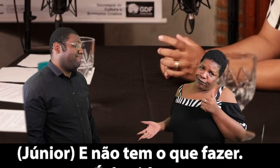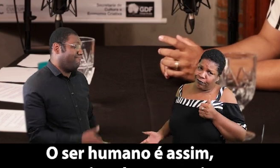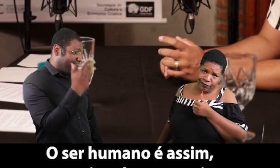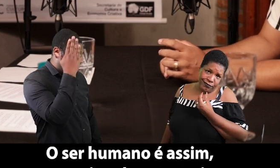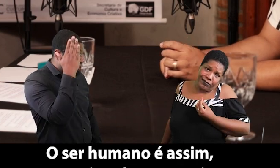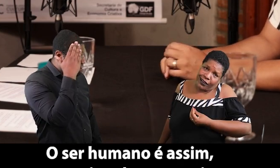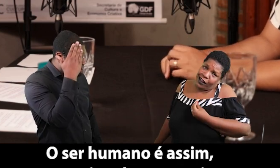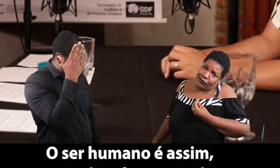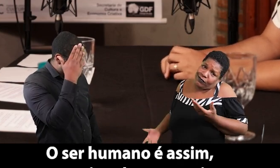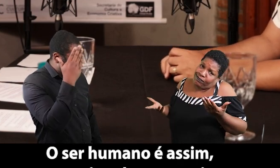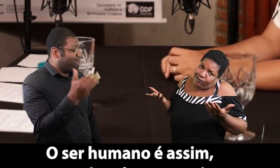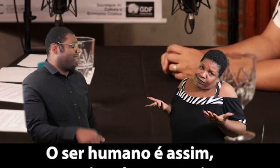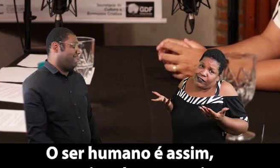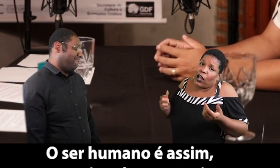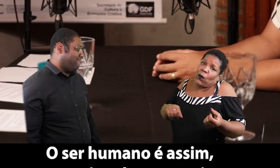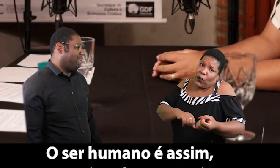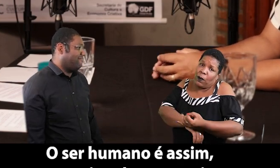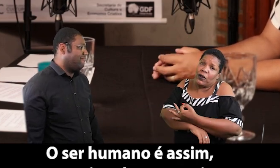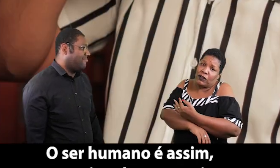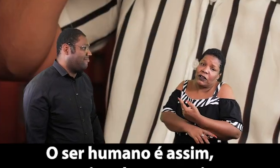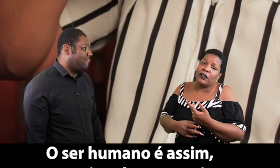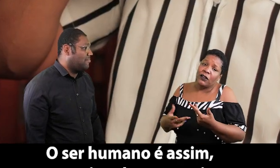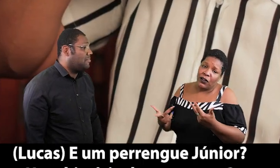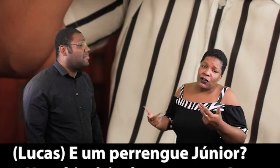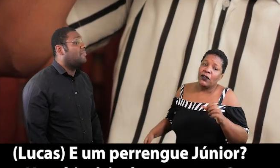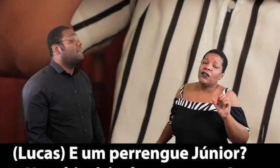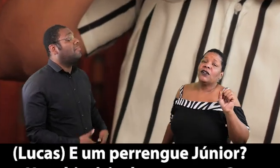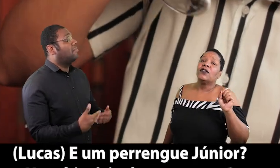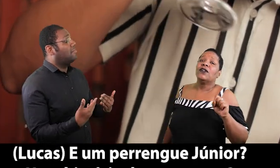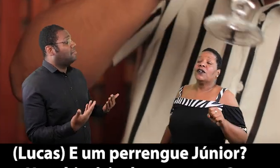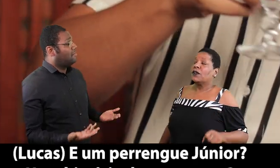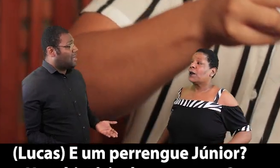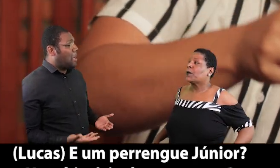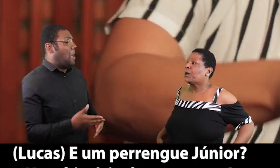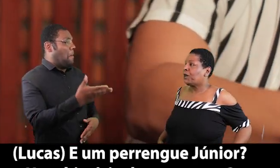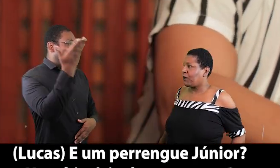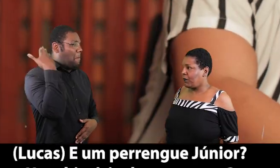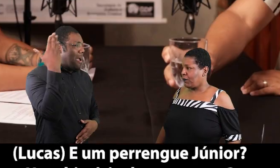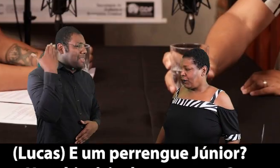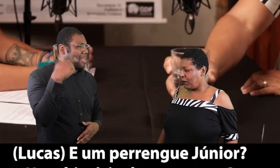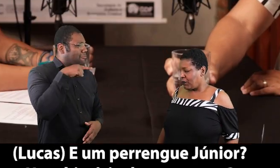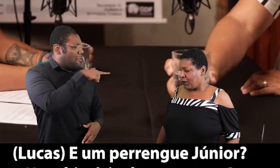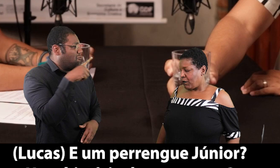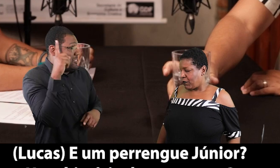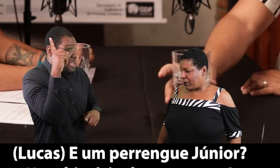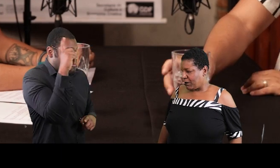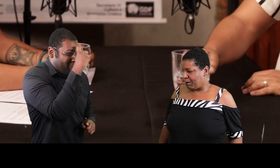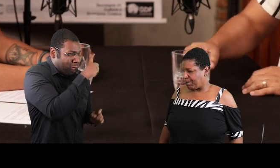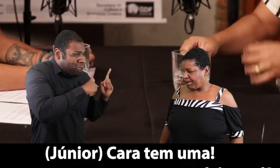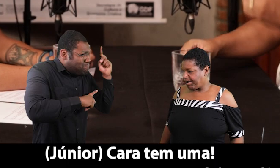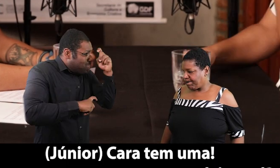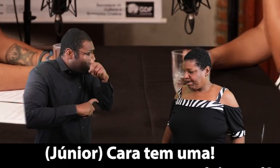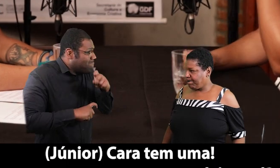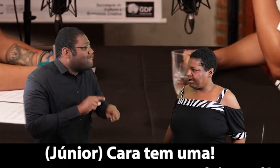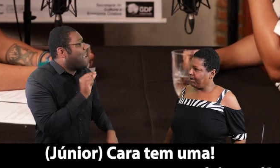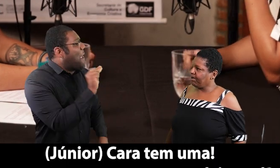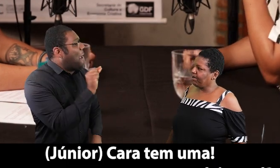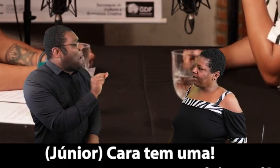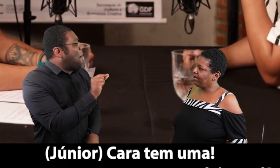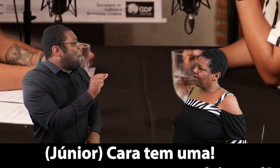vida. O ser humano é assim. O emocional conta muito. E um perrengue, Júnior? Uma história de perrengue. Cara, dei